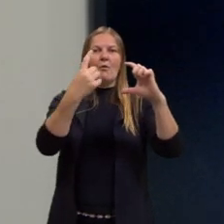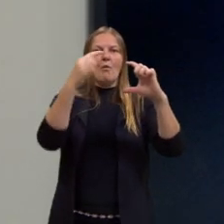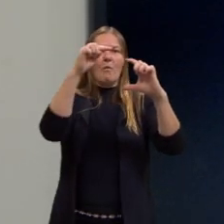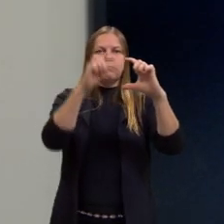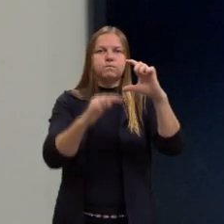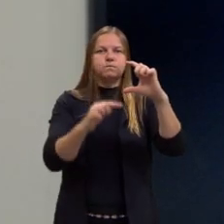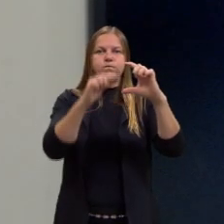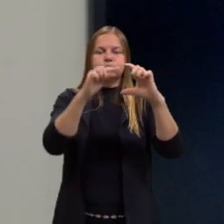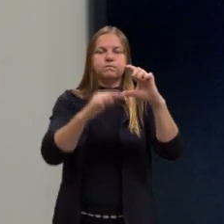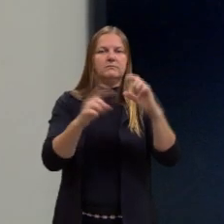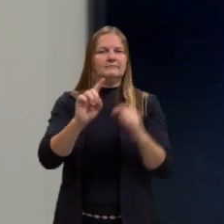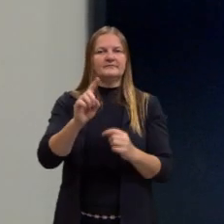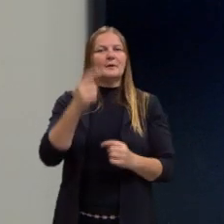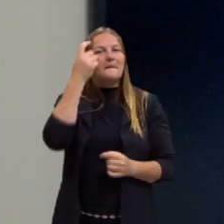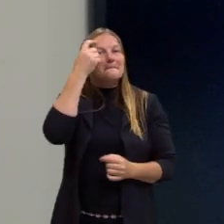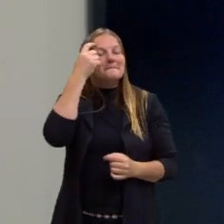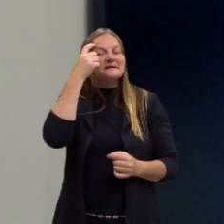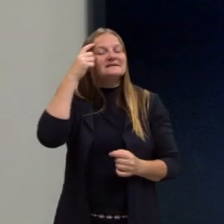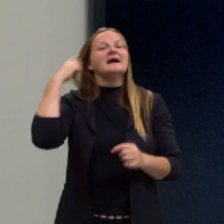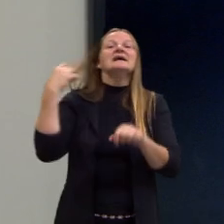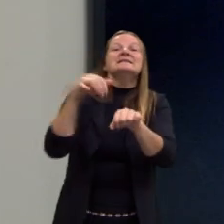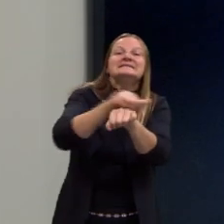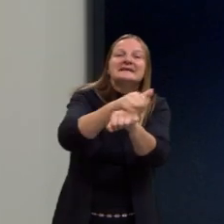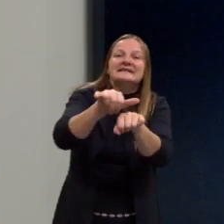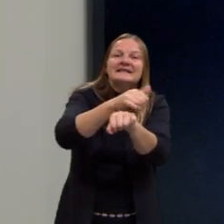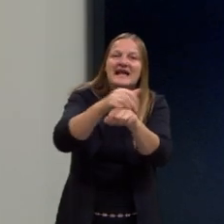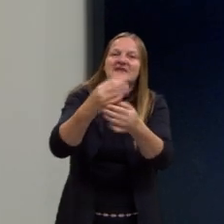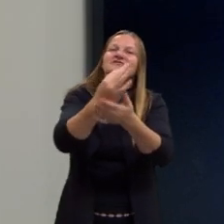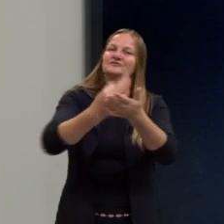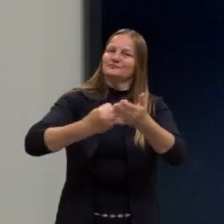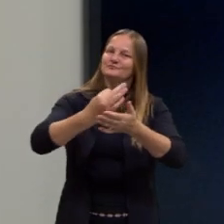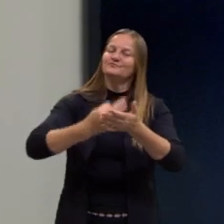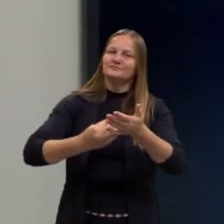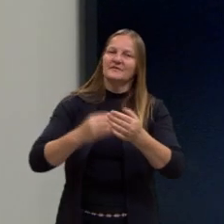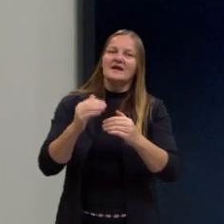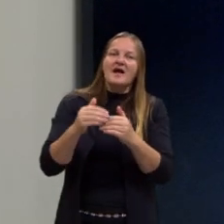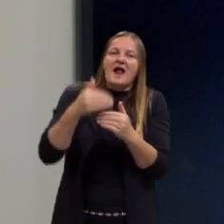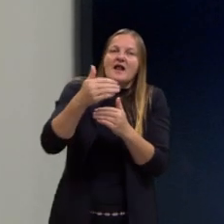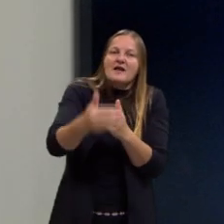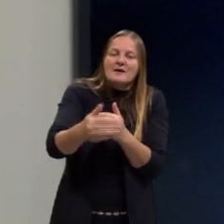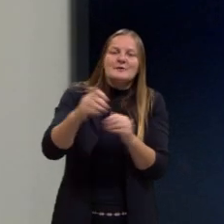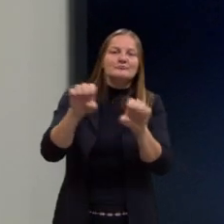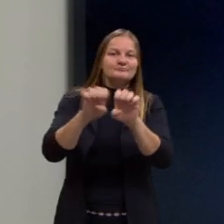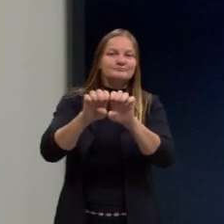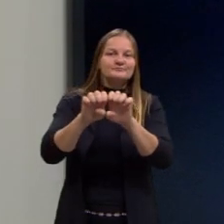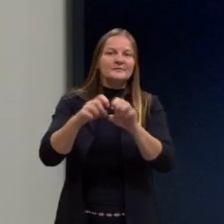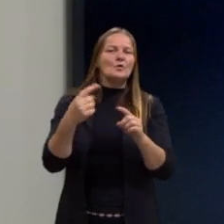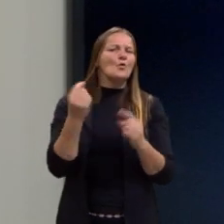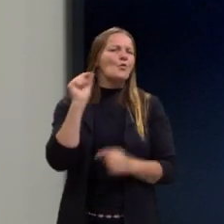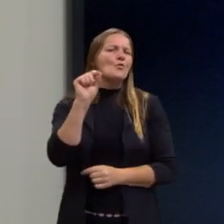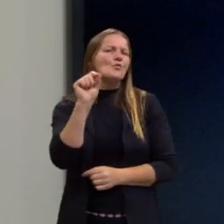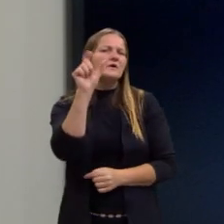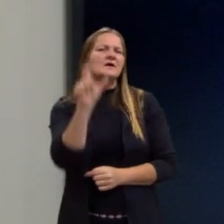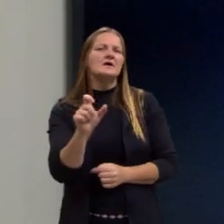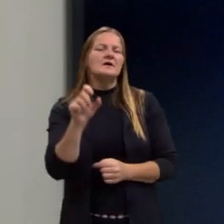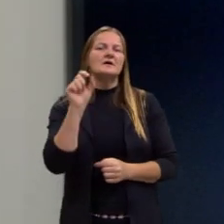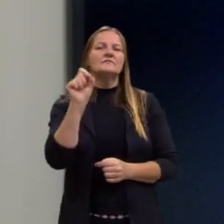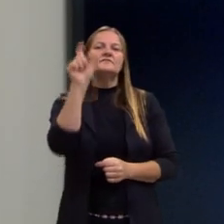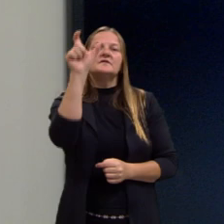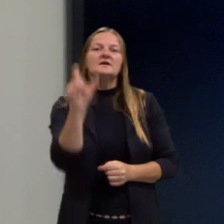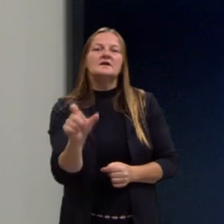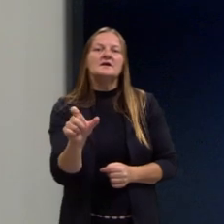então outra coisa na Copa e suas pensar mas Além disso né dessa parte estrutural o que quem